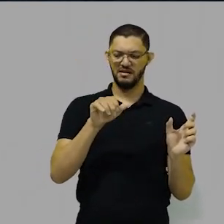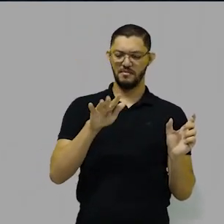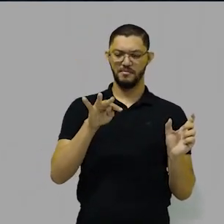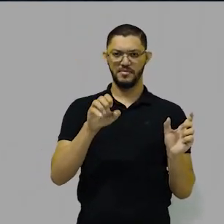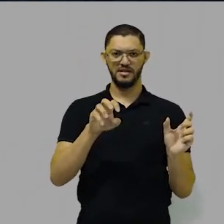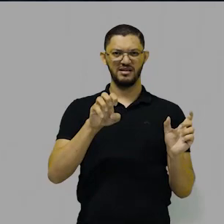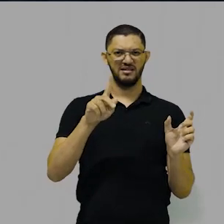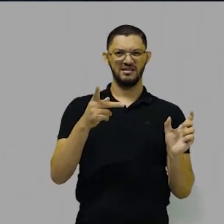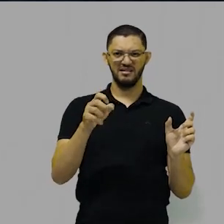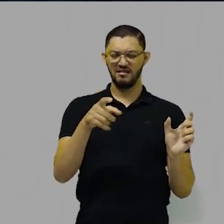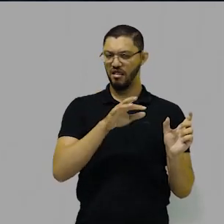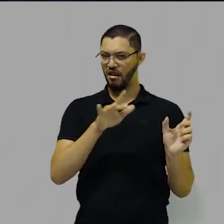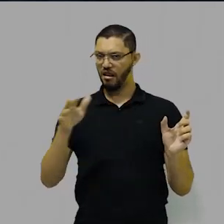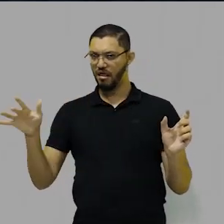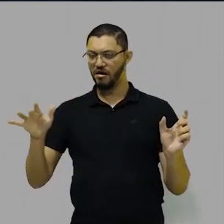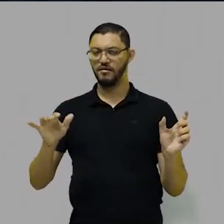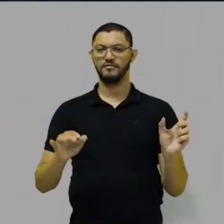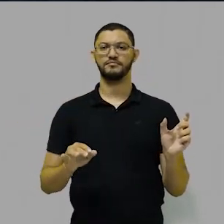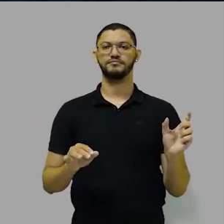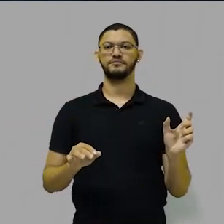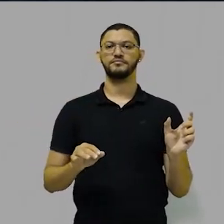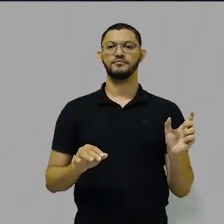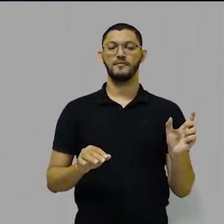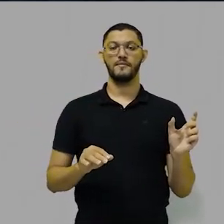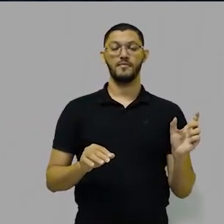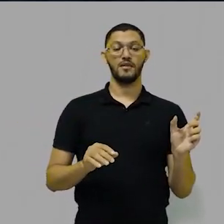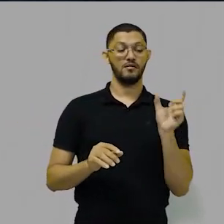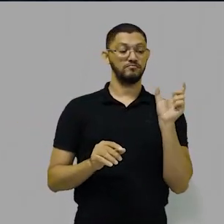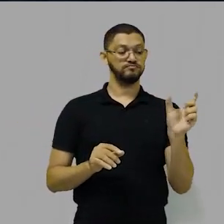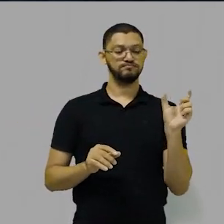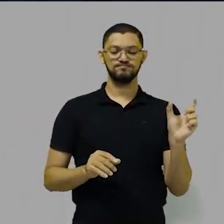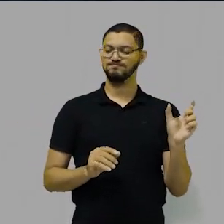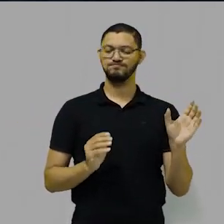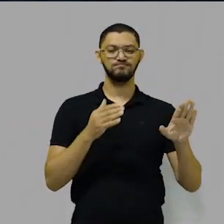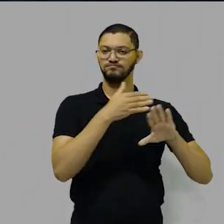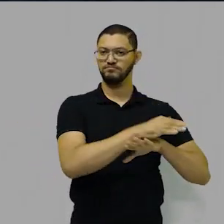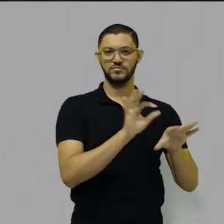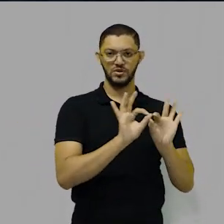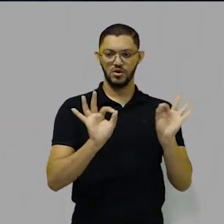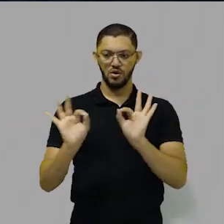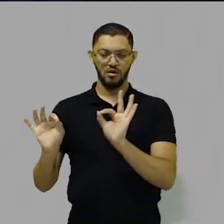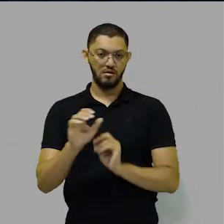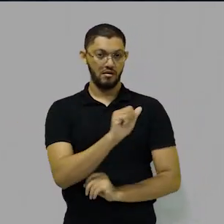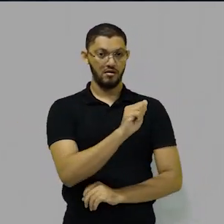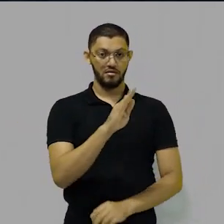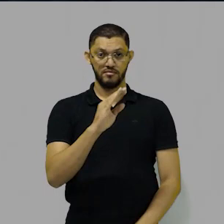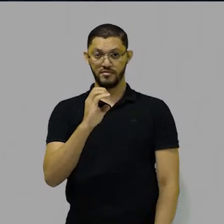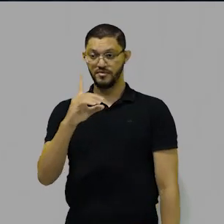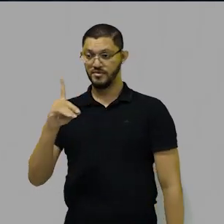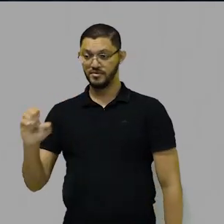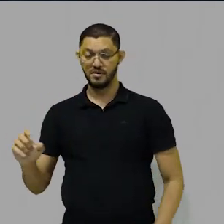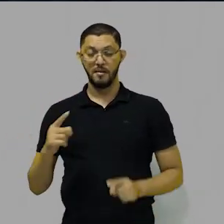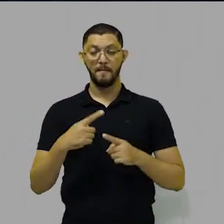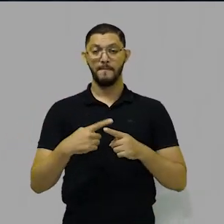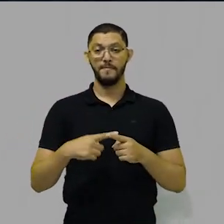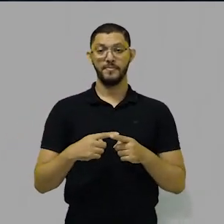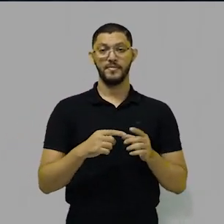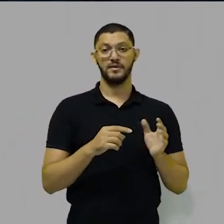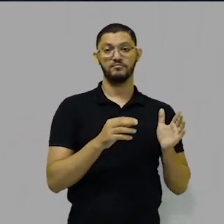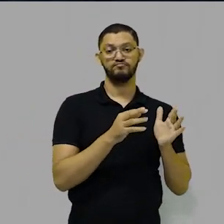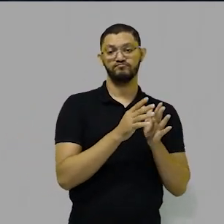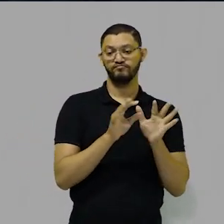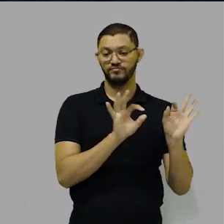hexa, hepta e assim por diante, esses prefixos eles não entram na ordem alfabética, porque é a